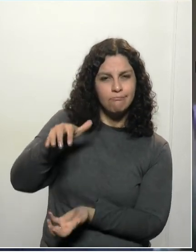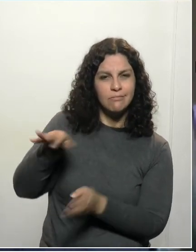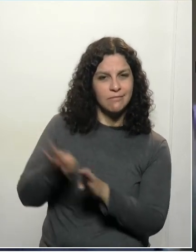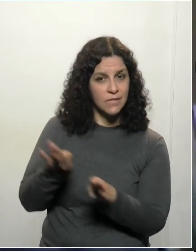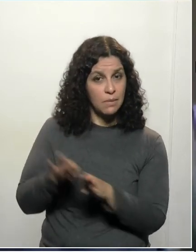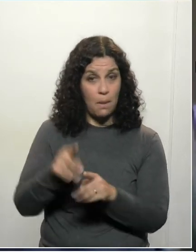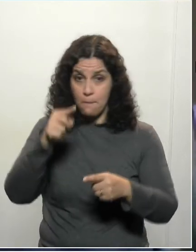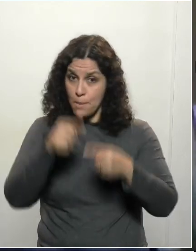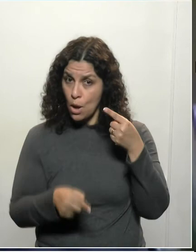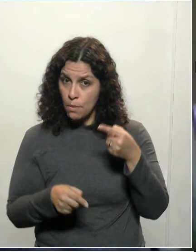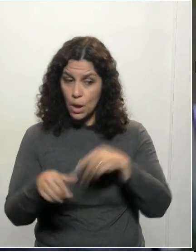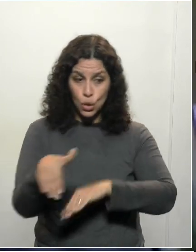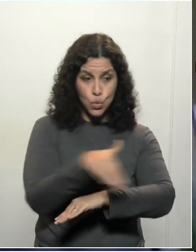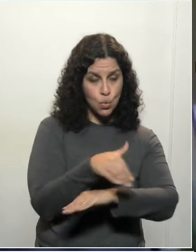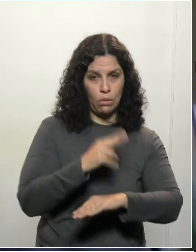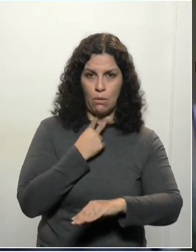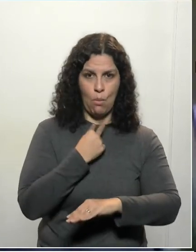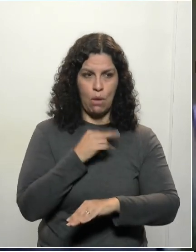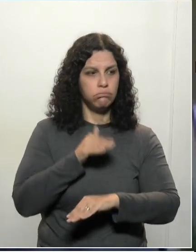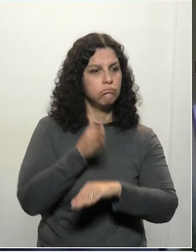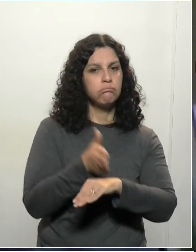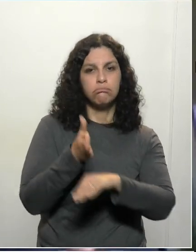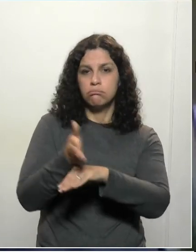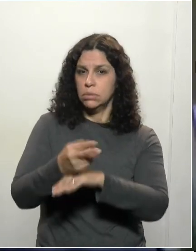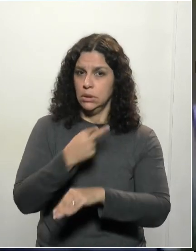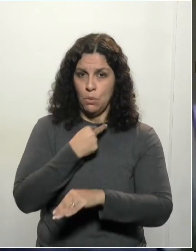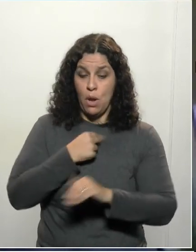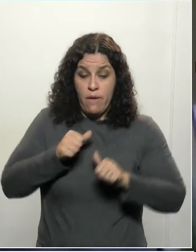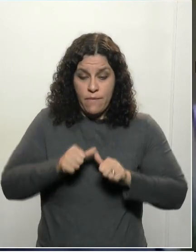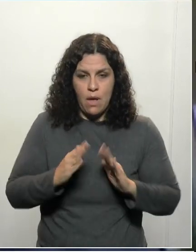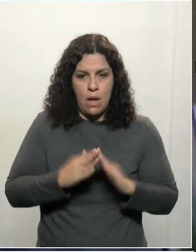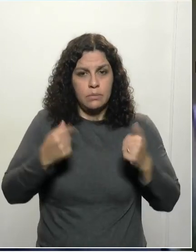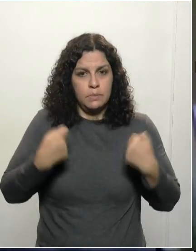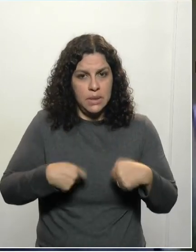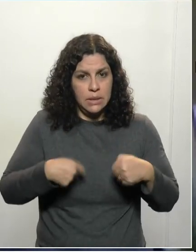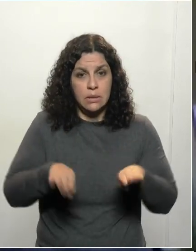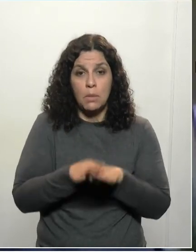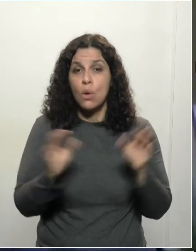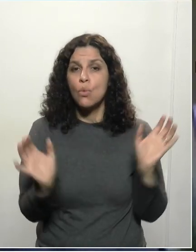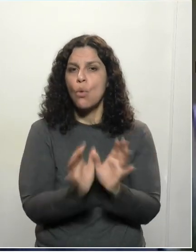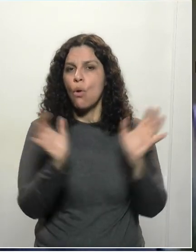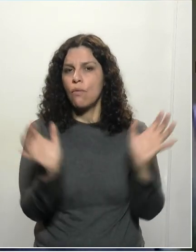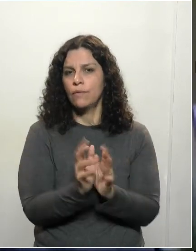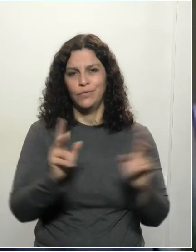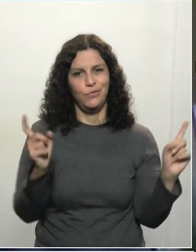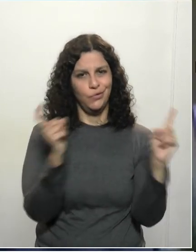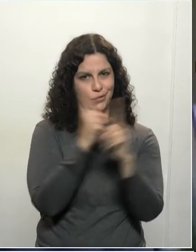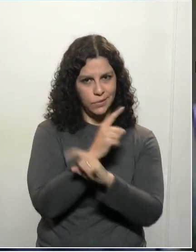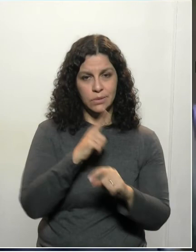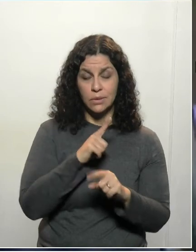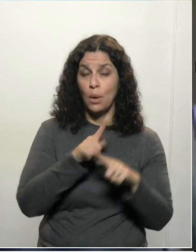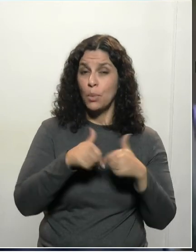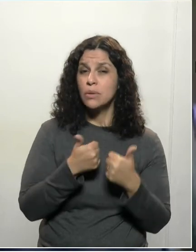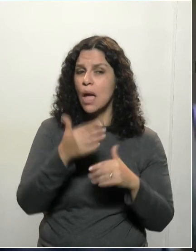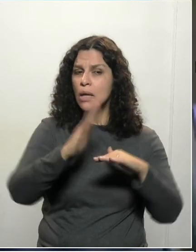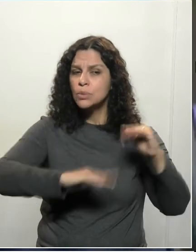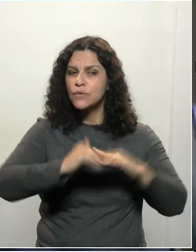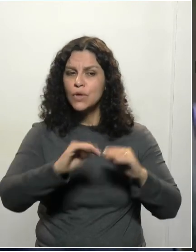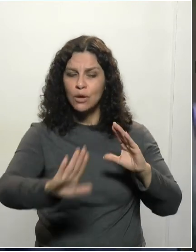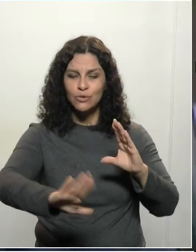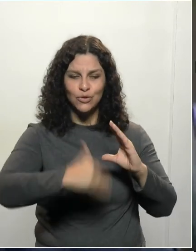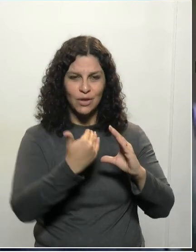está proibido de sair mesmo, né? Porque a gente sabe o convívio hoje está muito difícil. Então, vamos